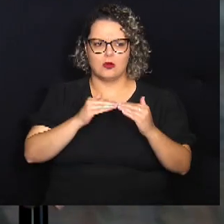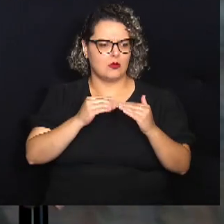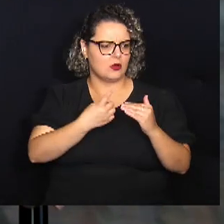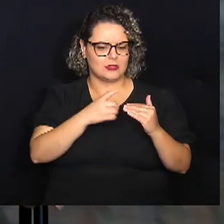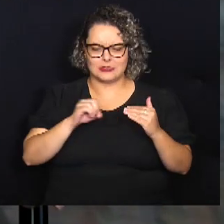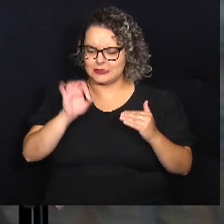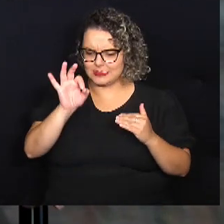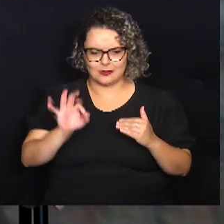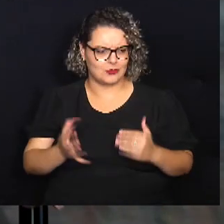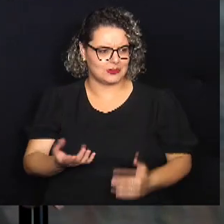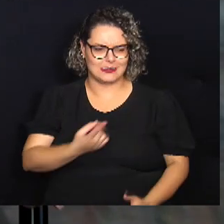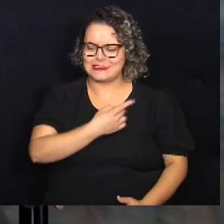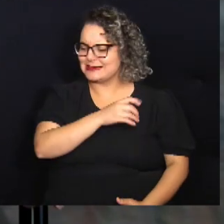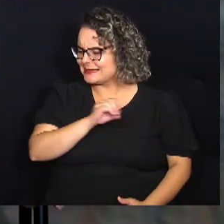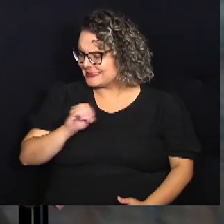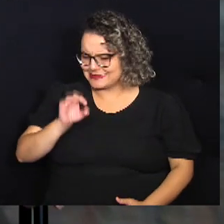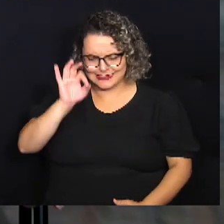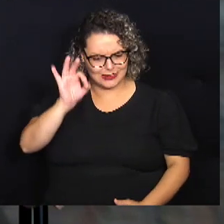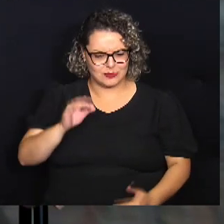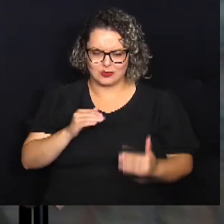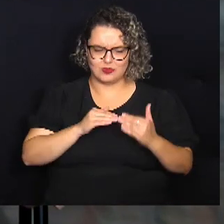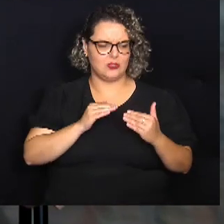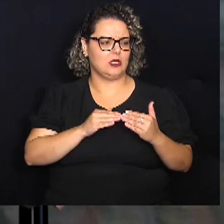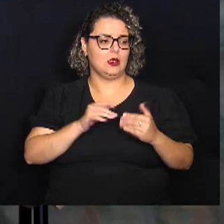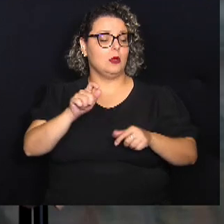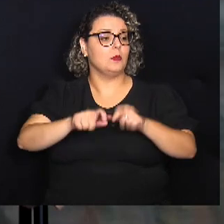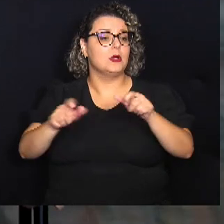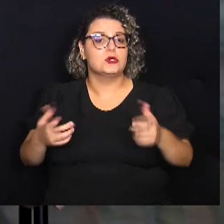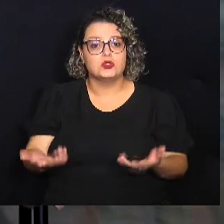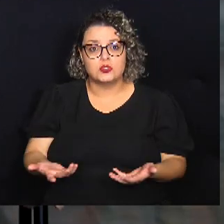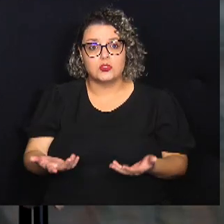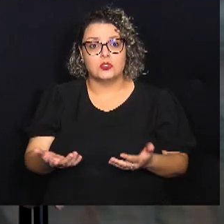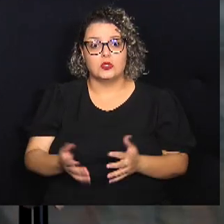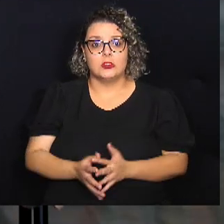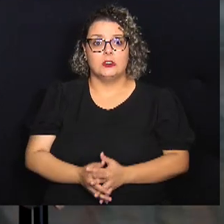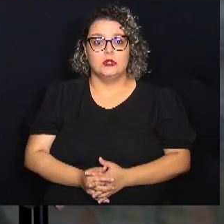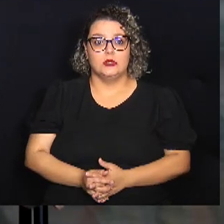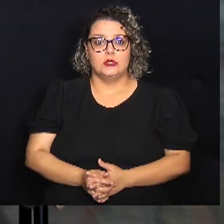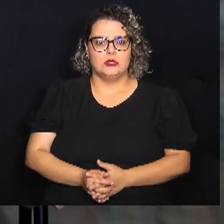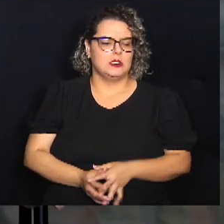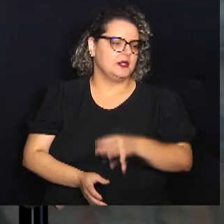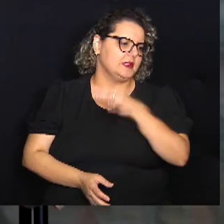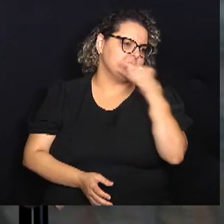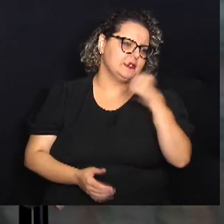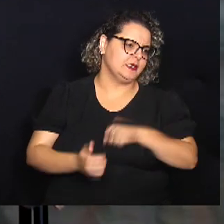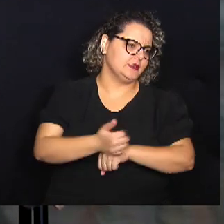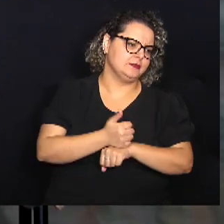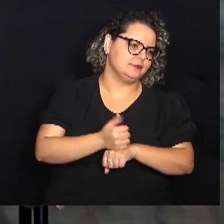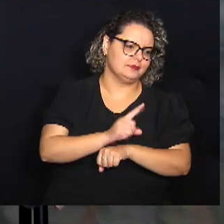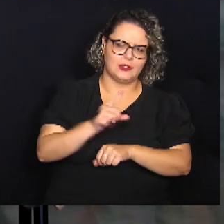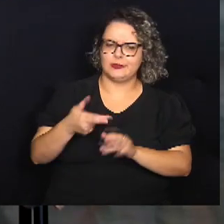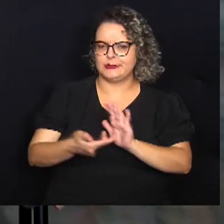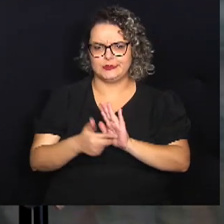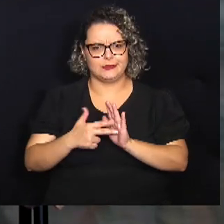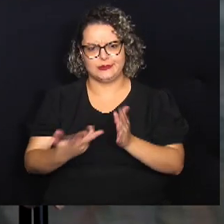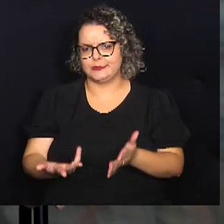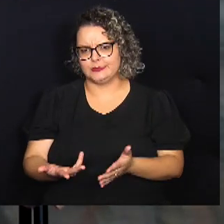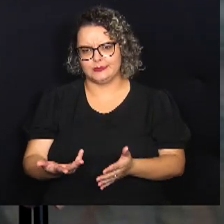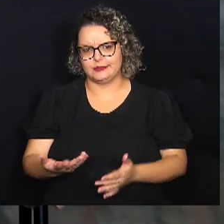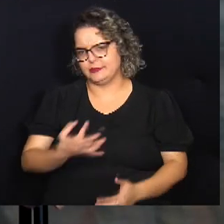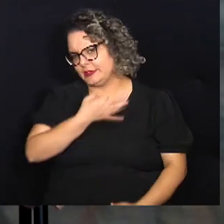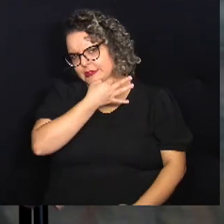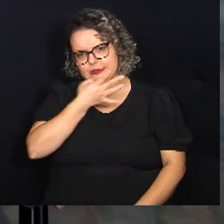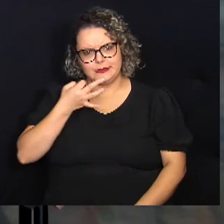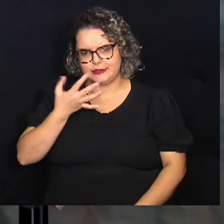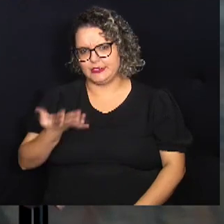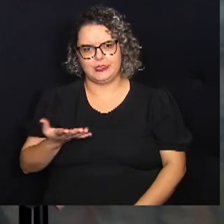que às vezes o fato da pessoa ser, não é, excelente profissional não significa que vá ser